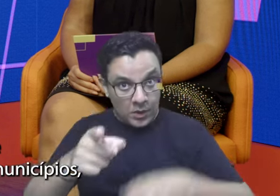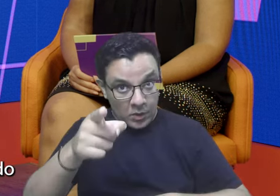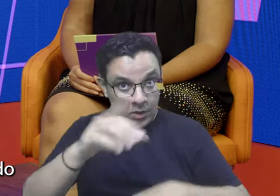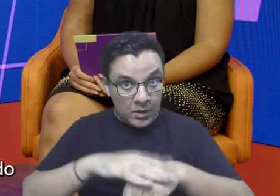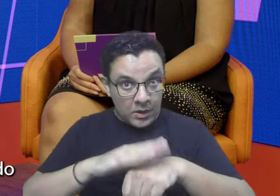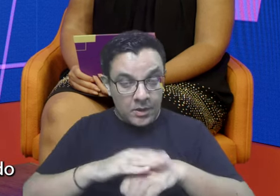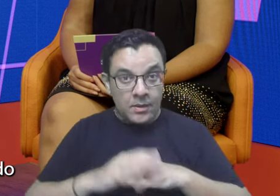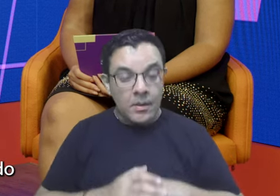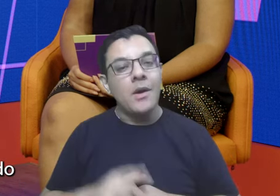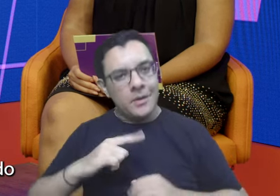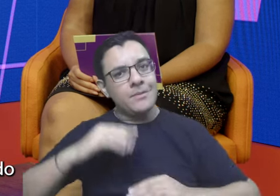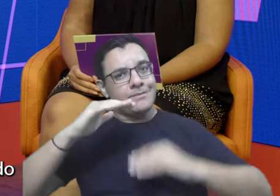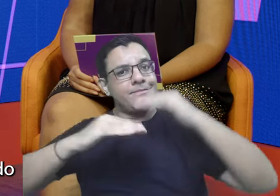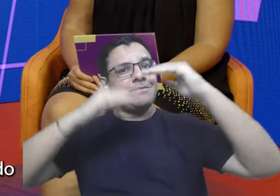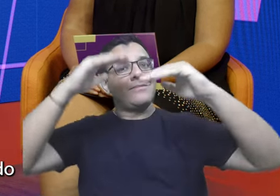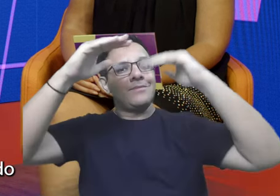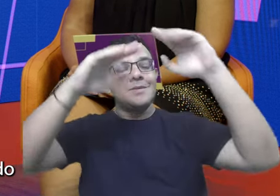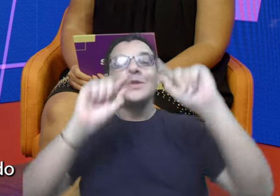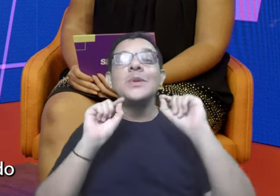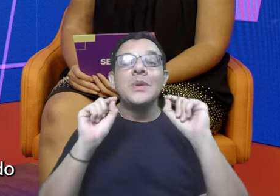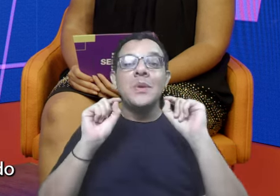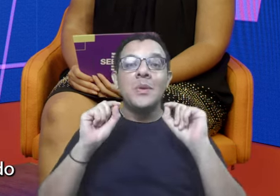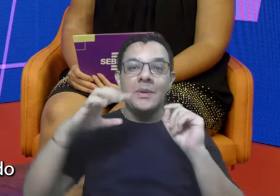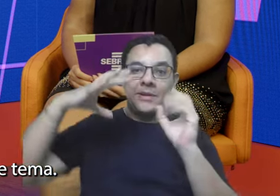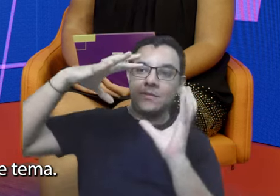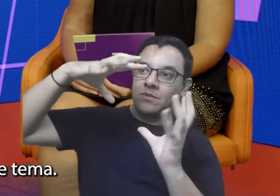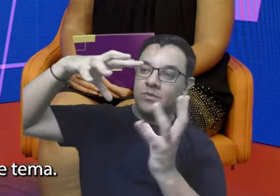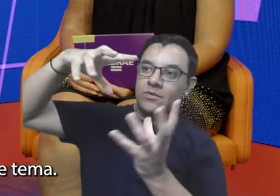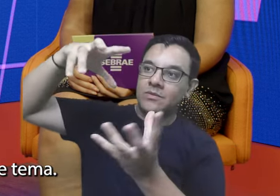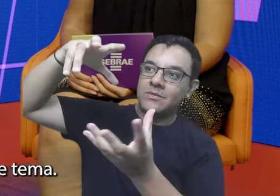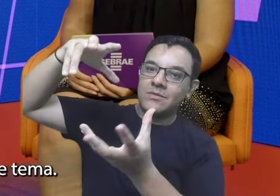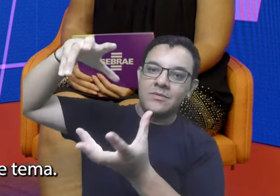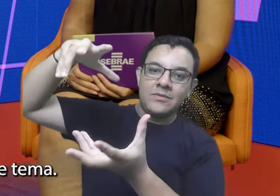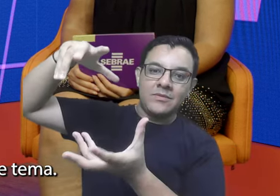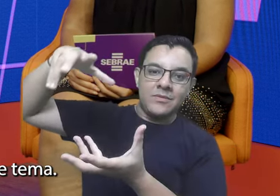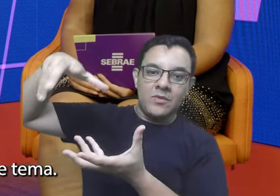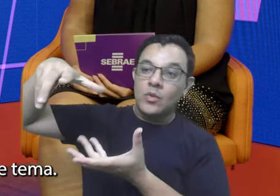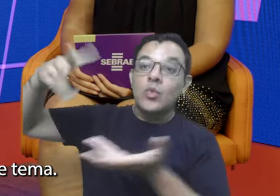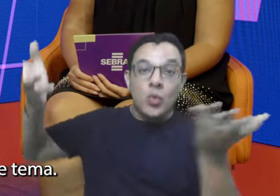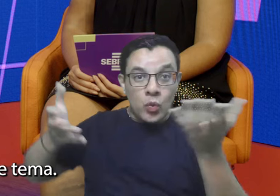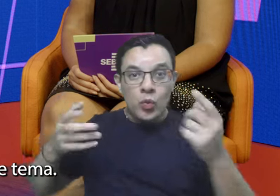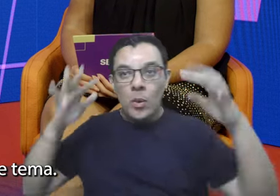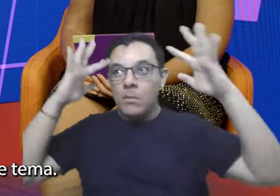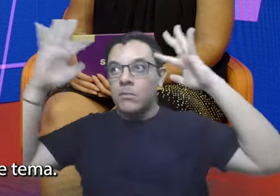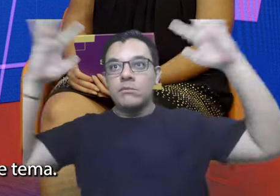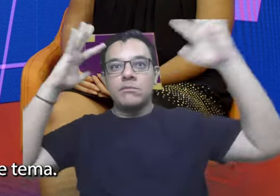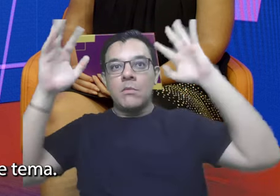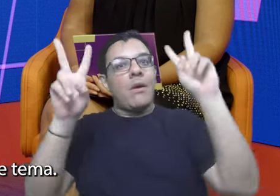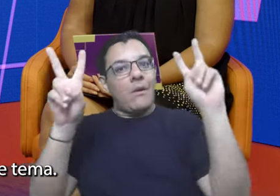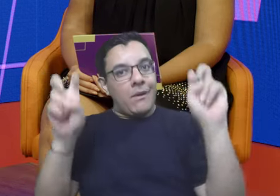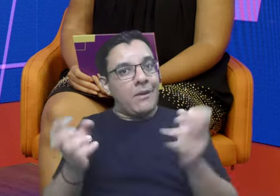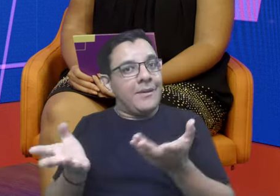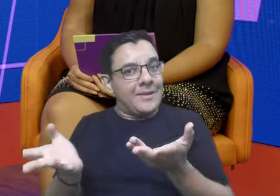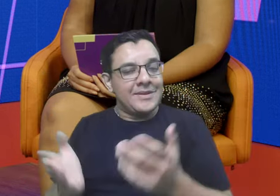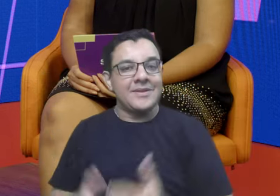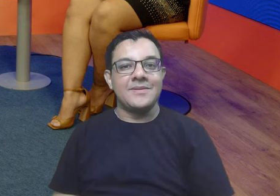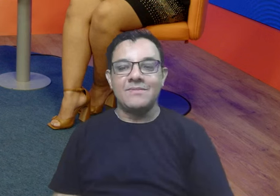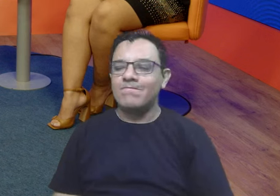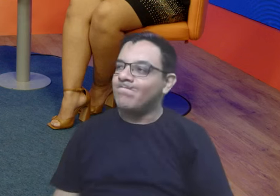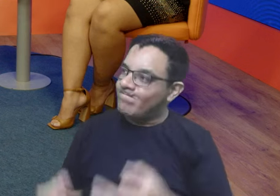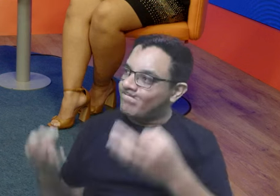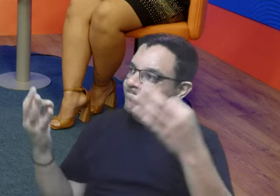né mas é é um avanço no sentido de que o mundo está o mundo discute hoje sobre esse tema exato